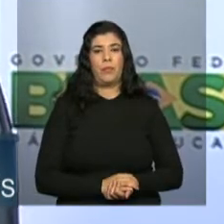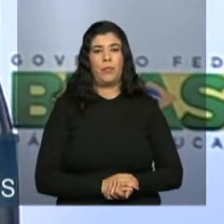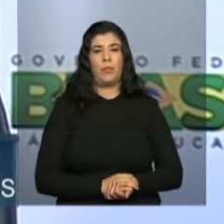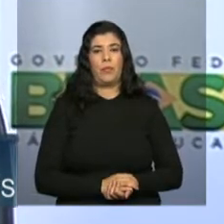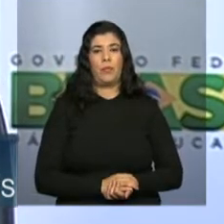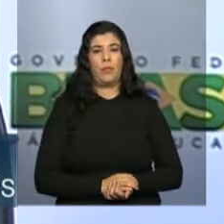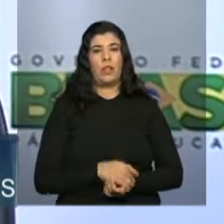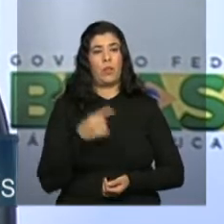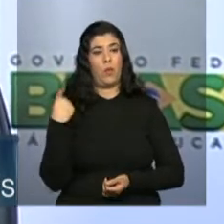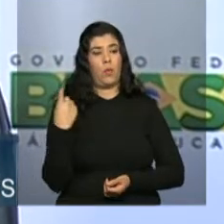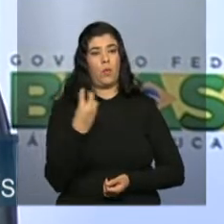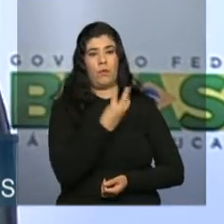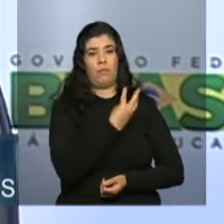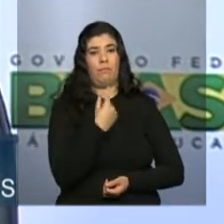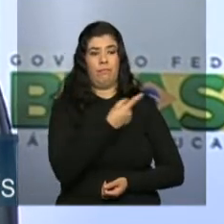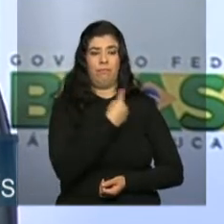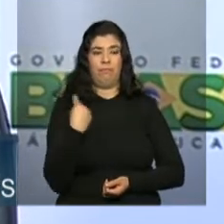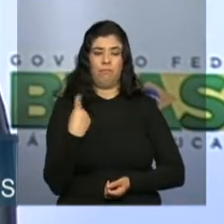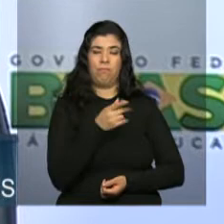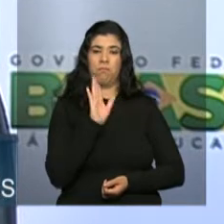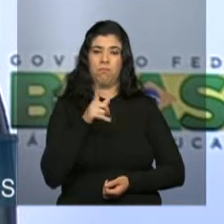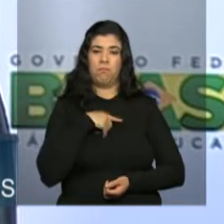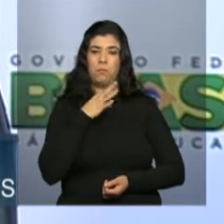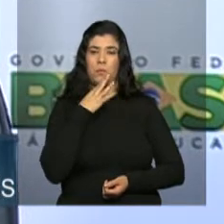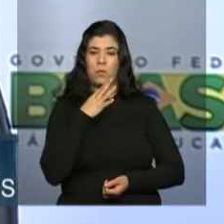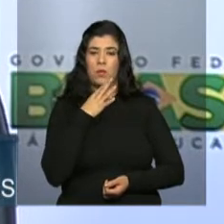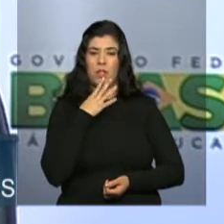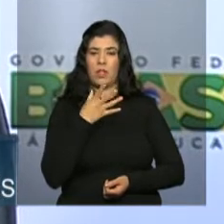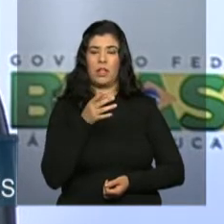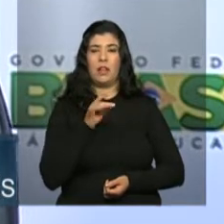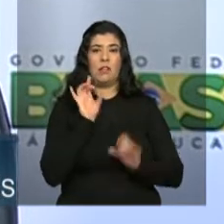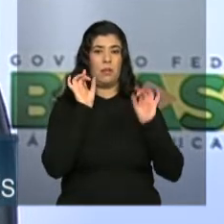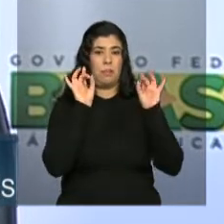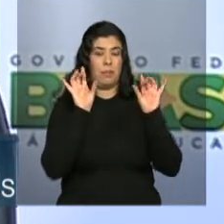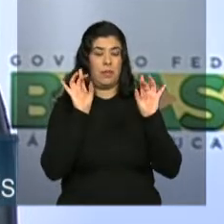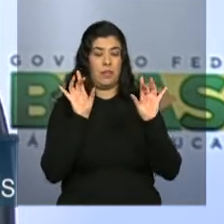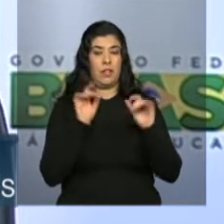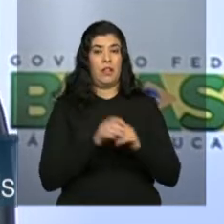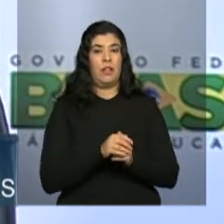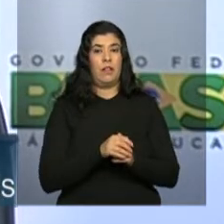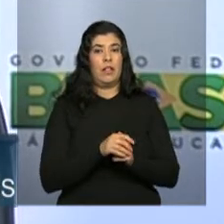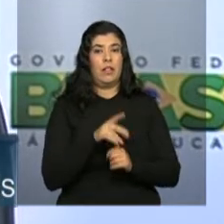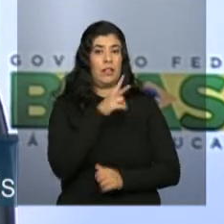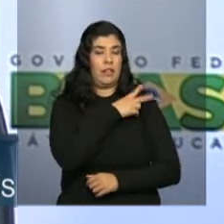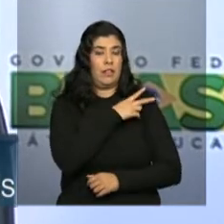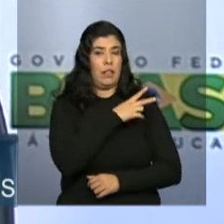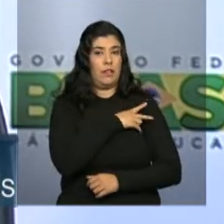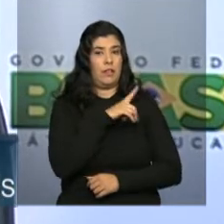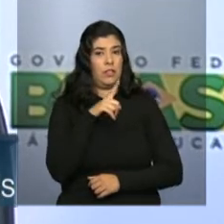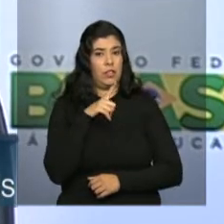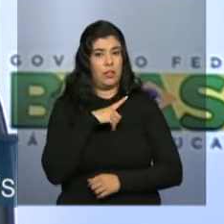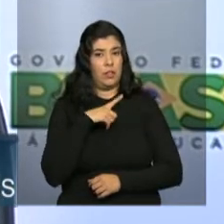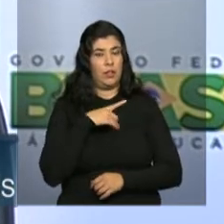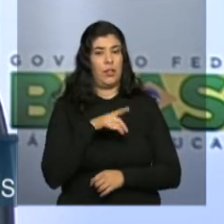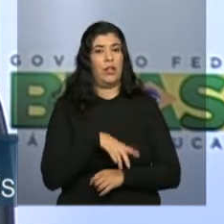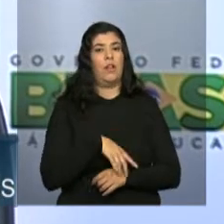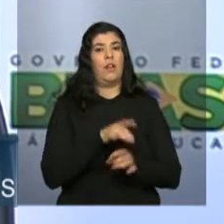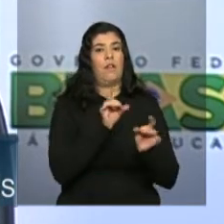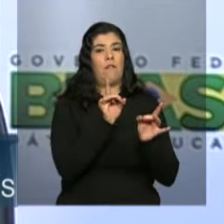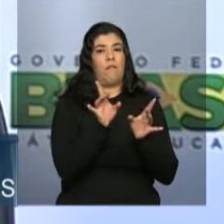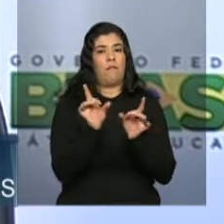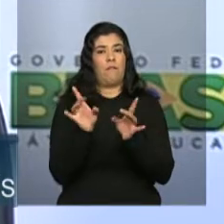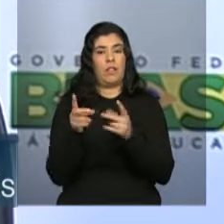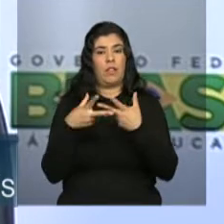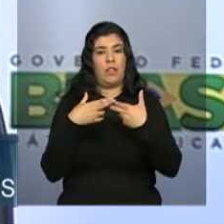especialistas aqui dominam muito mais do que eu mesmo mas nós estamos lidando com o mercado que tem suas a fazer